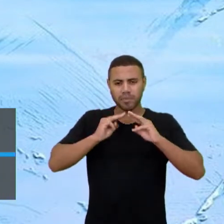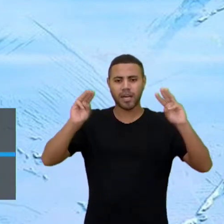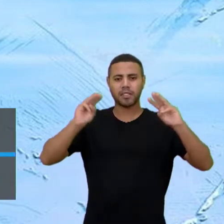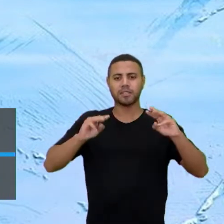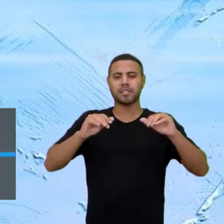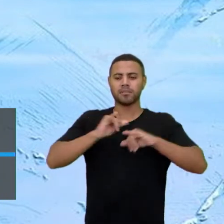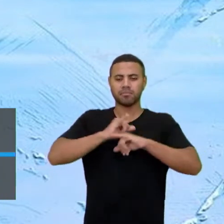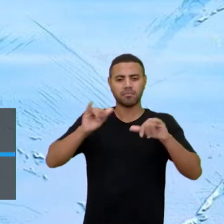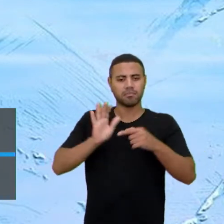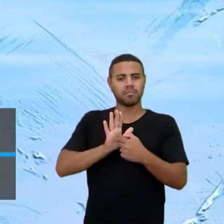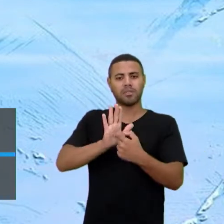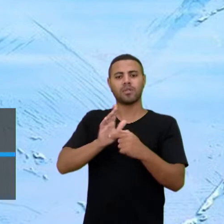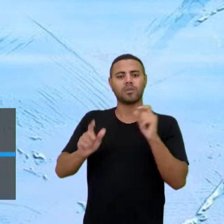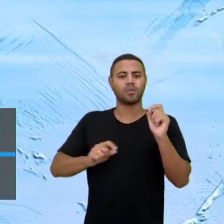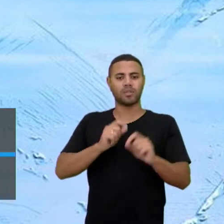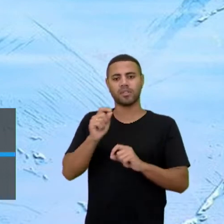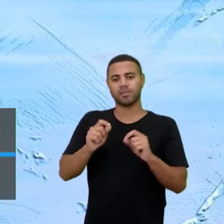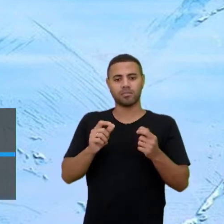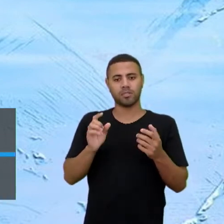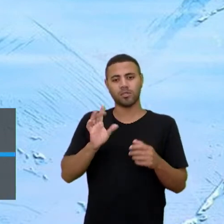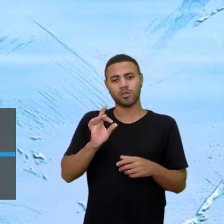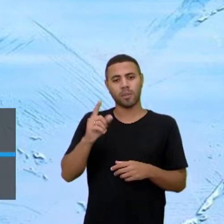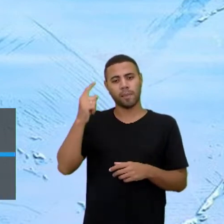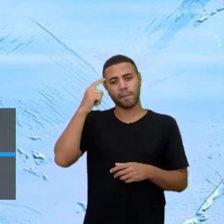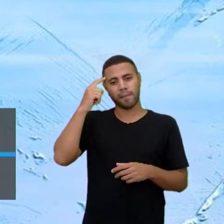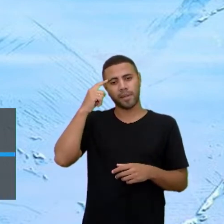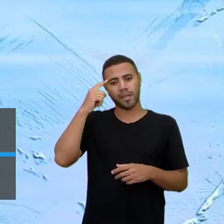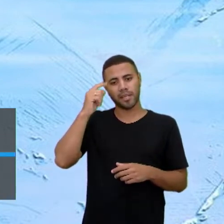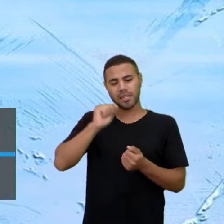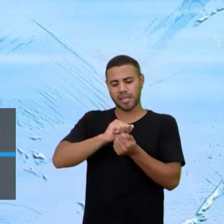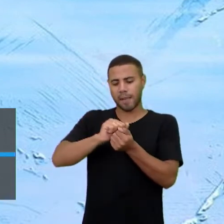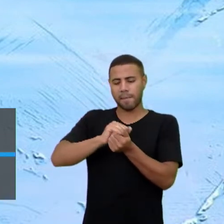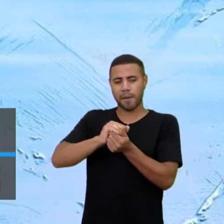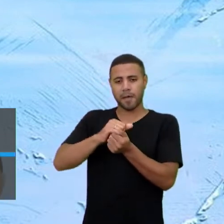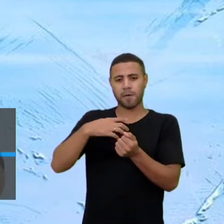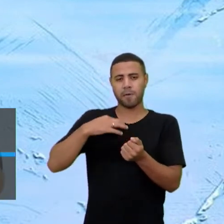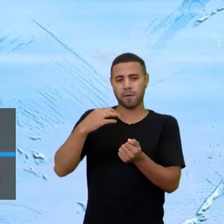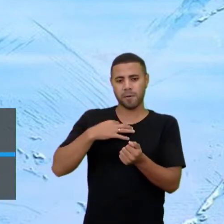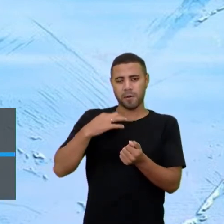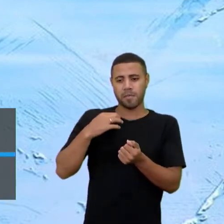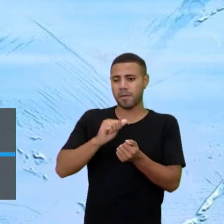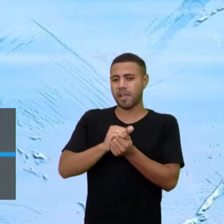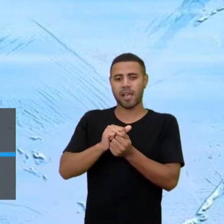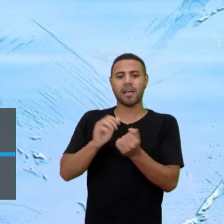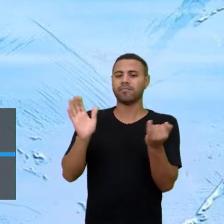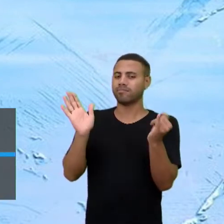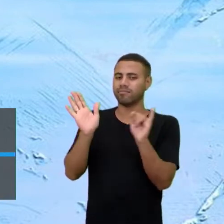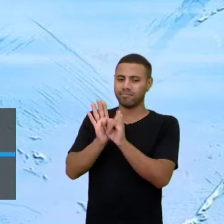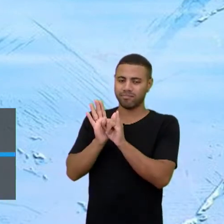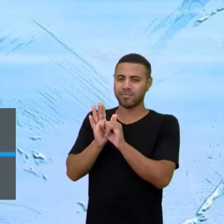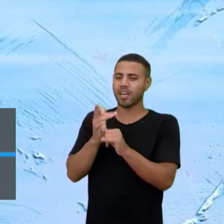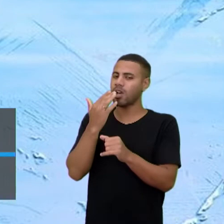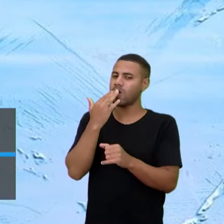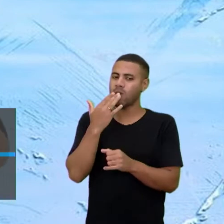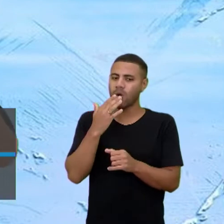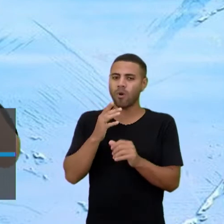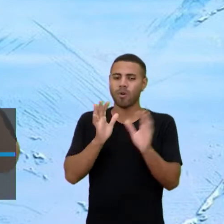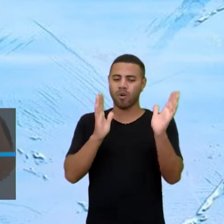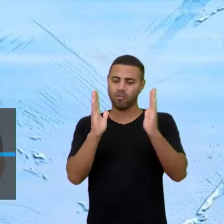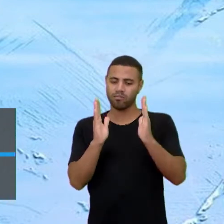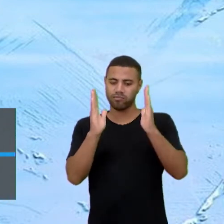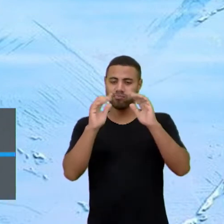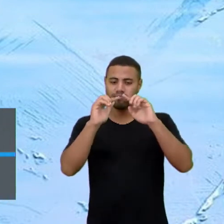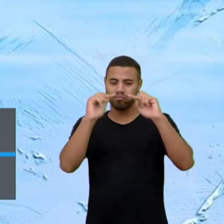passar que, olha, não é só um sabão em pó, ele tem uma identidade. A cor fala isso, o formato